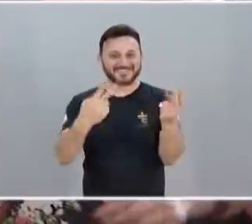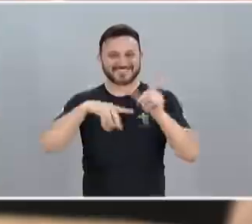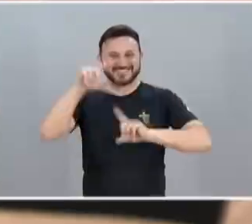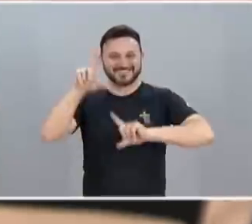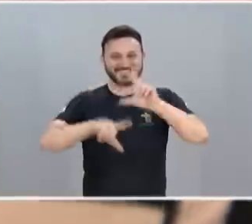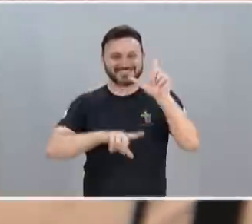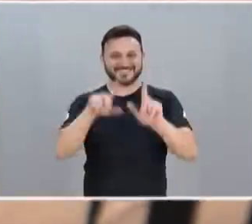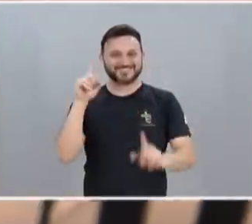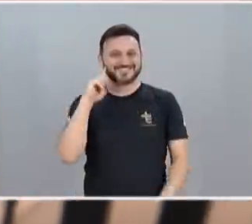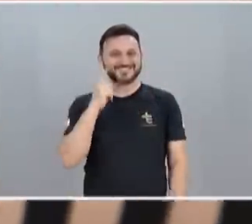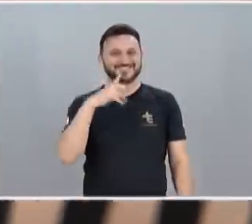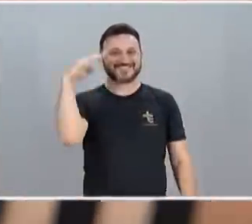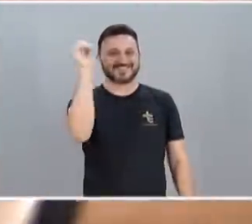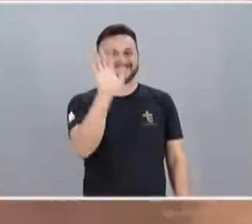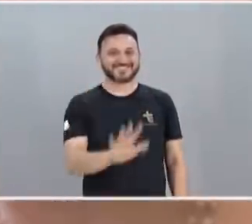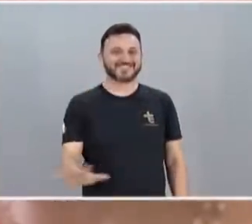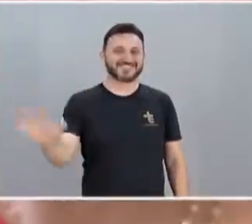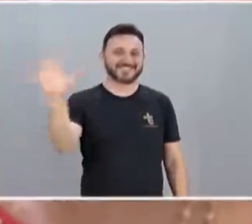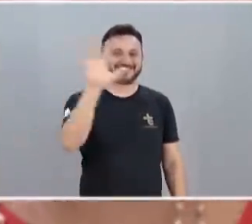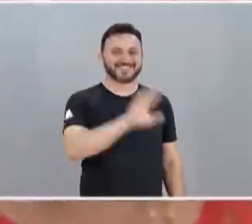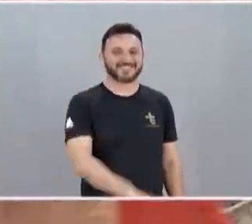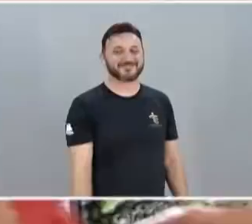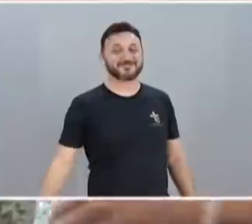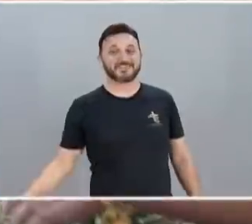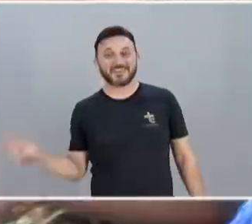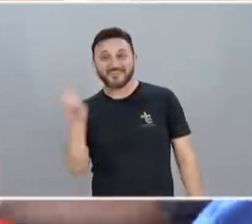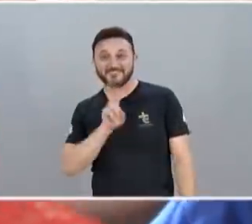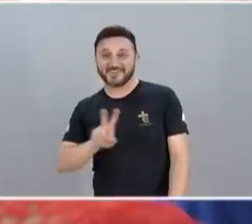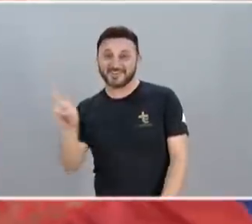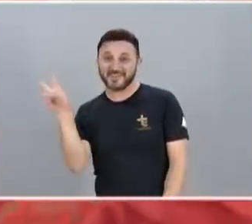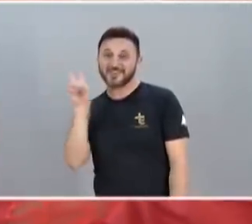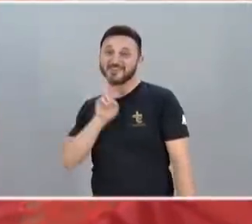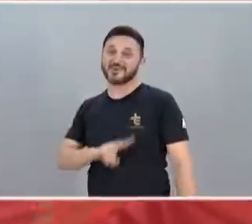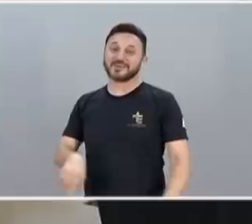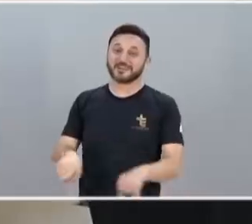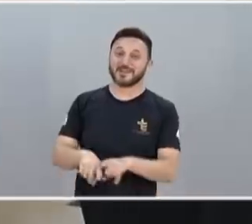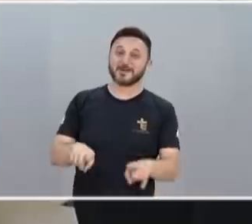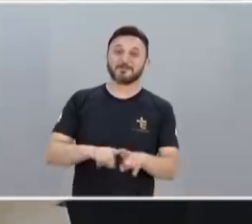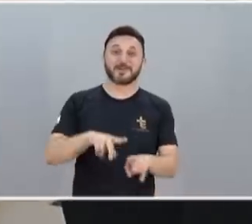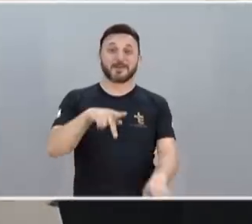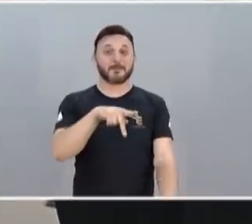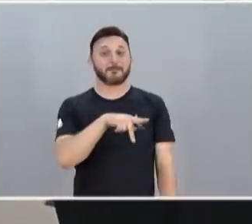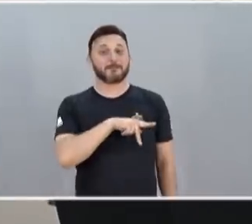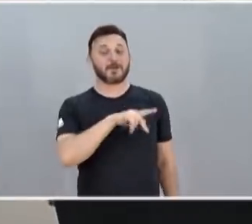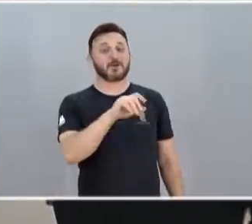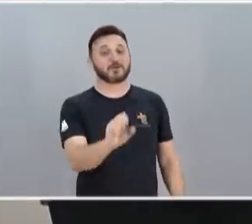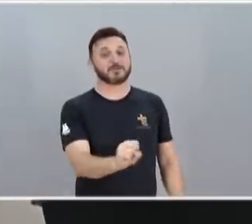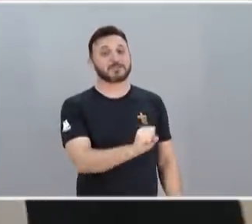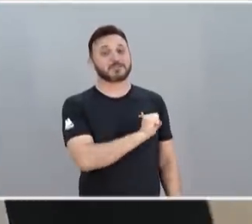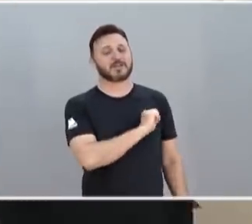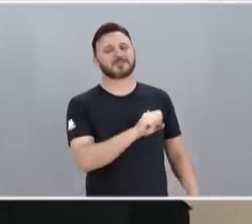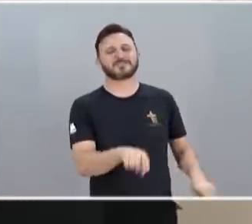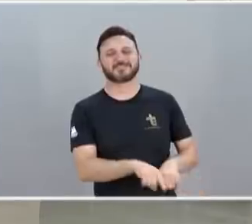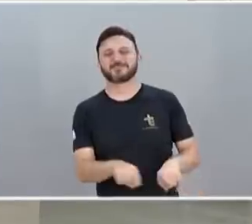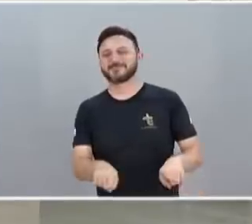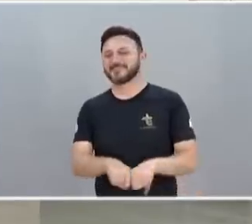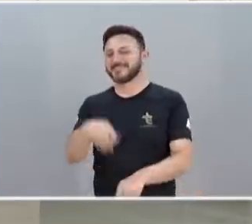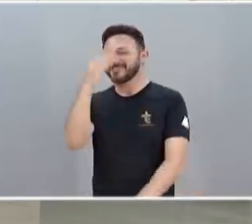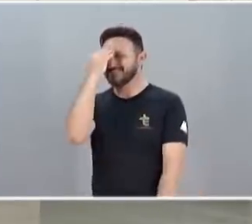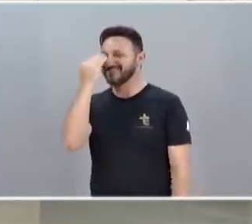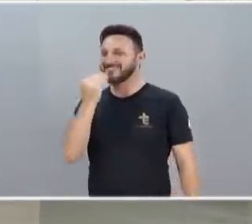Faço novas todas as coisas, moça. Que faço novas todas as coisas, que faço novas todas